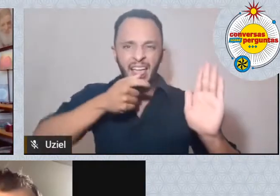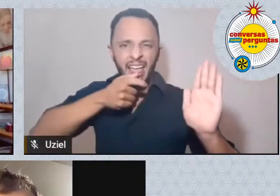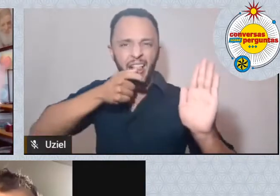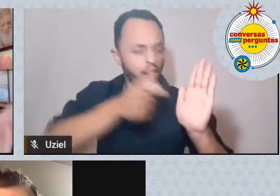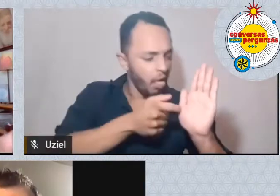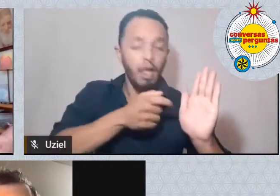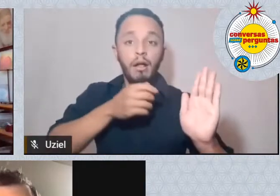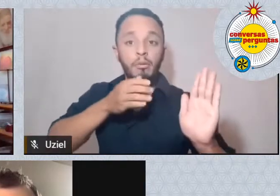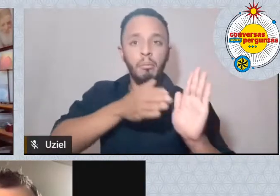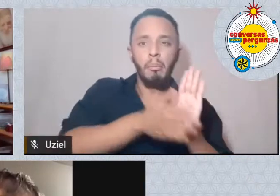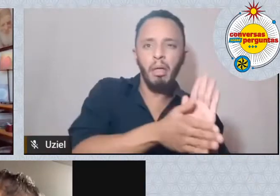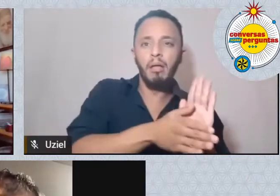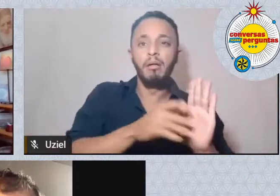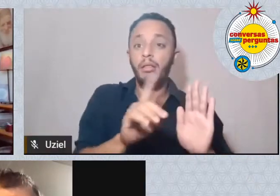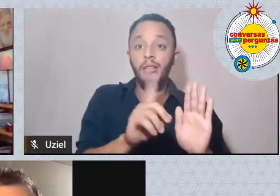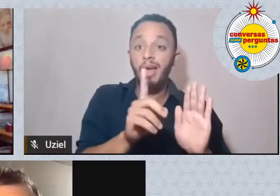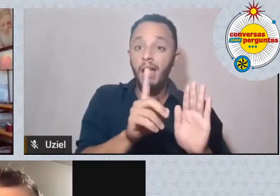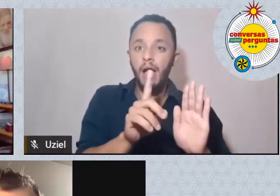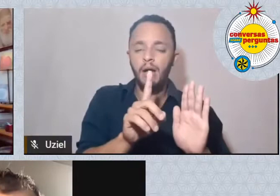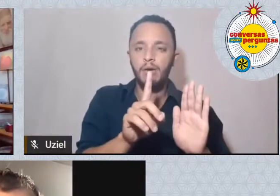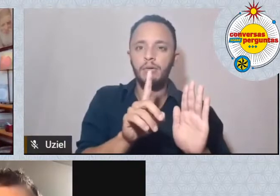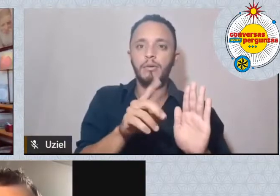melhor ainda não foi escrito, né?